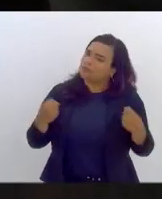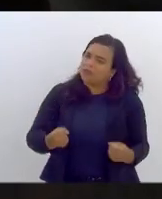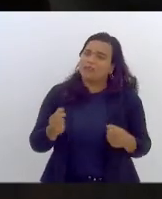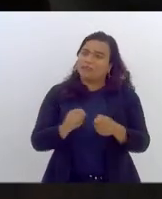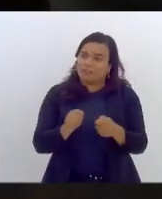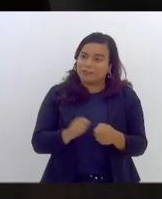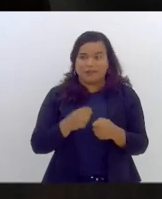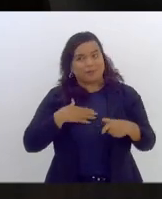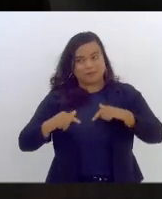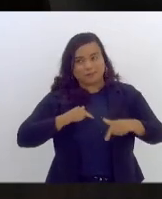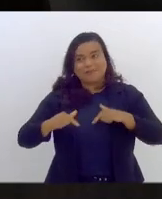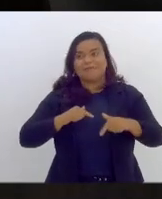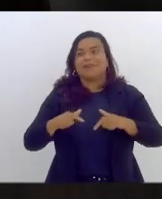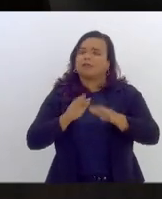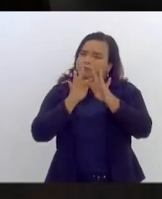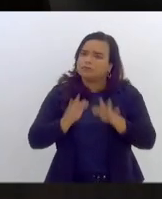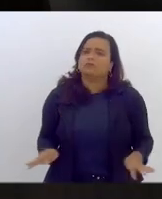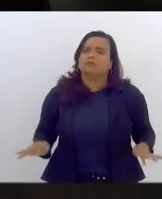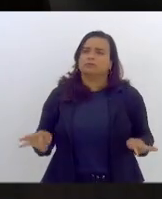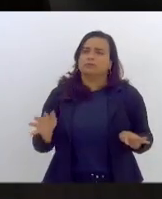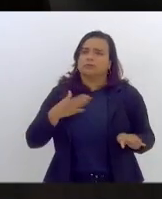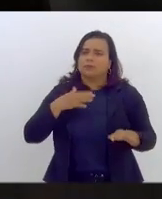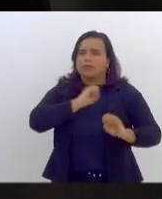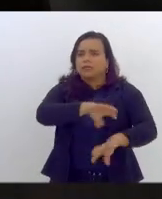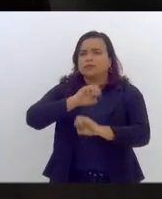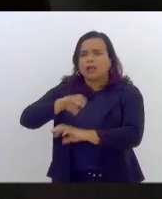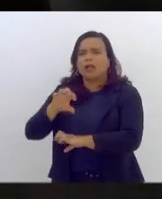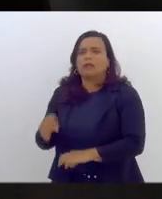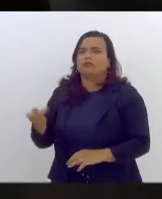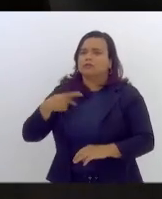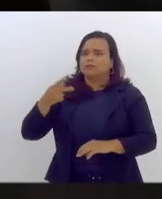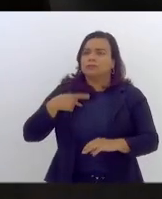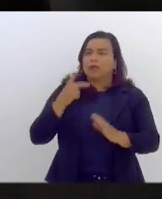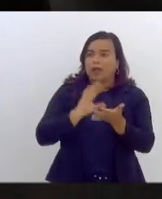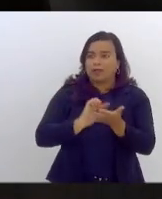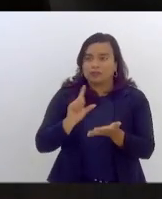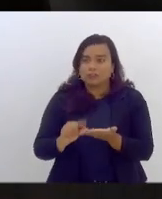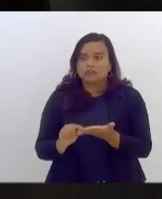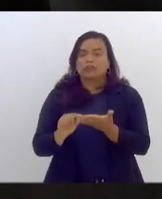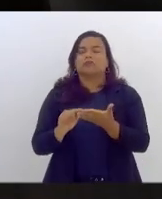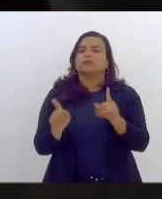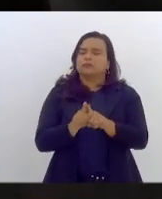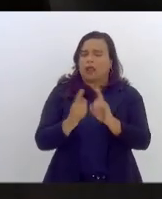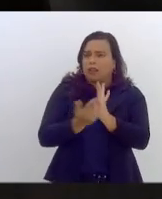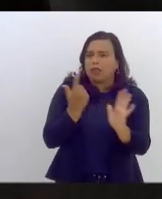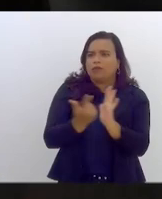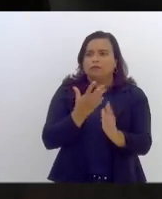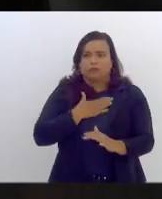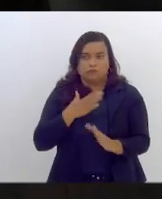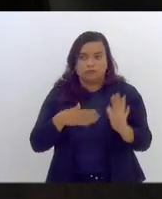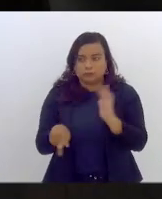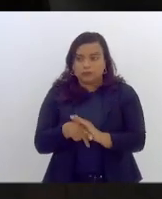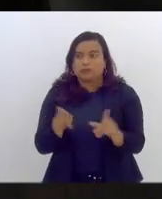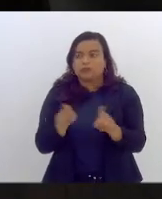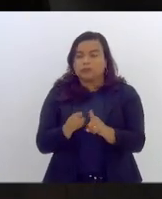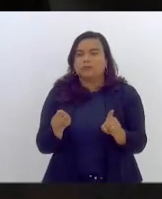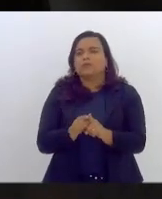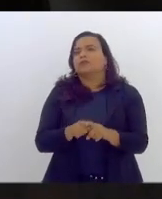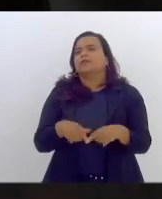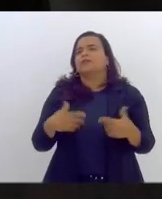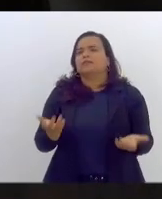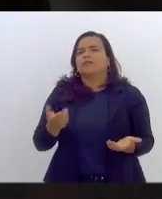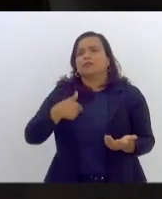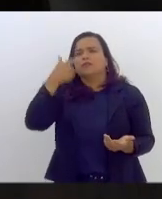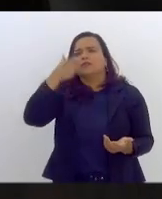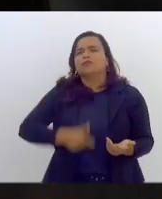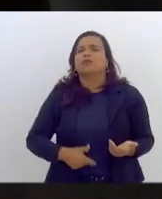faço, modestamente, nas minhas aulas, meus artigos e meus livros, como um